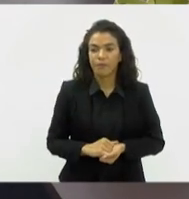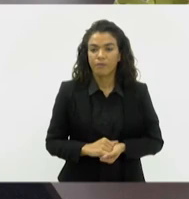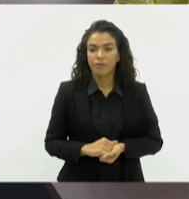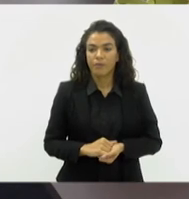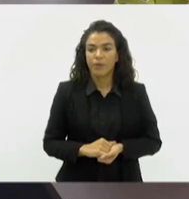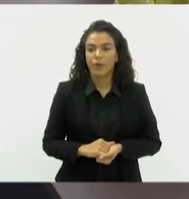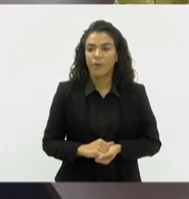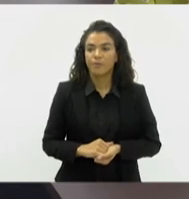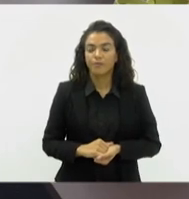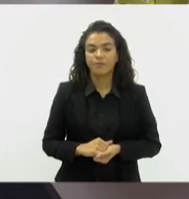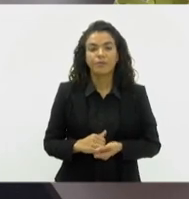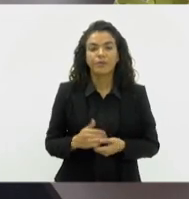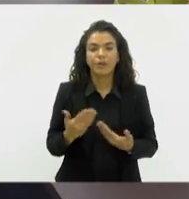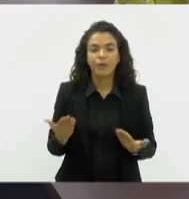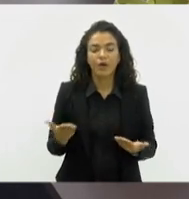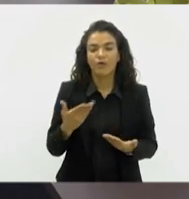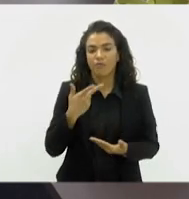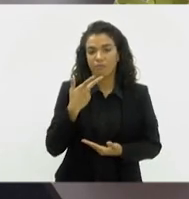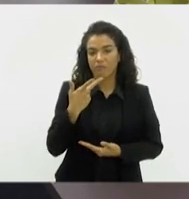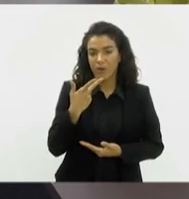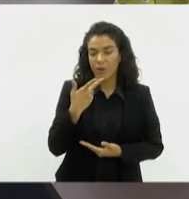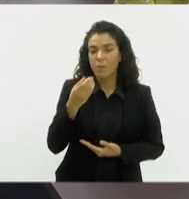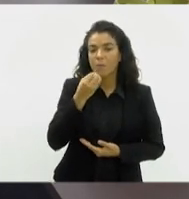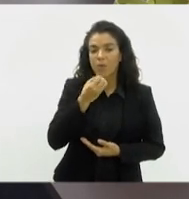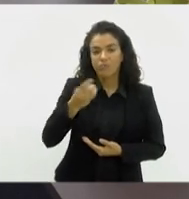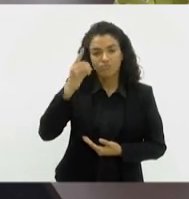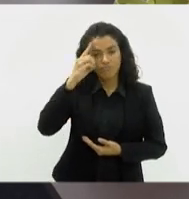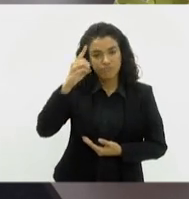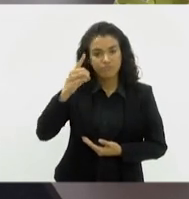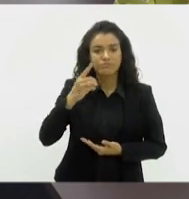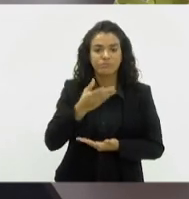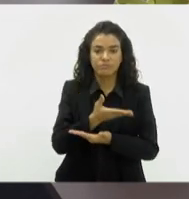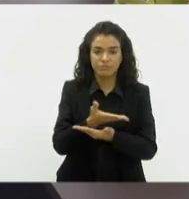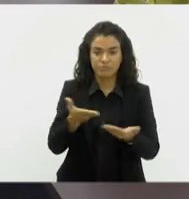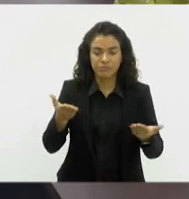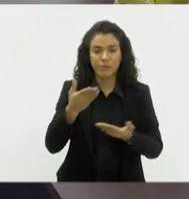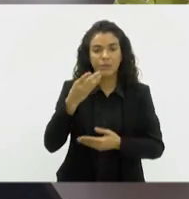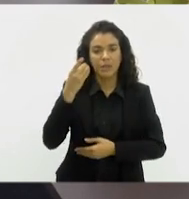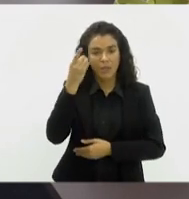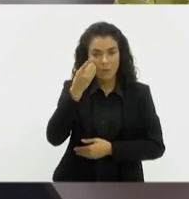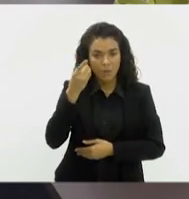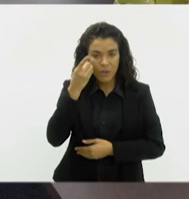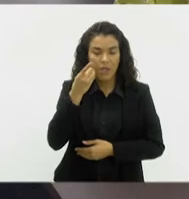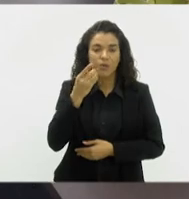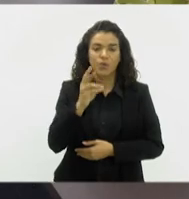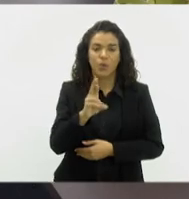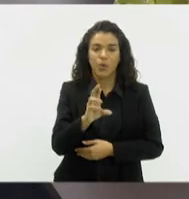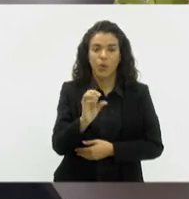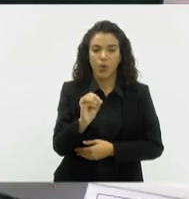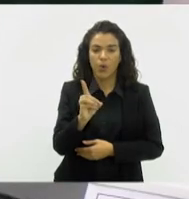Bom, quando falamos, primeiro, bom dia a todos, aos deputados, presidente Rodrigo Amorim.